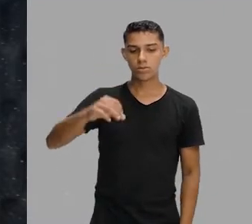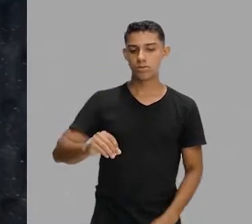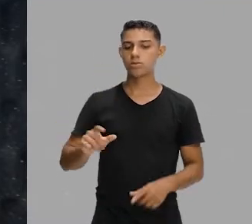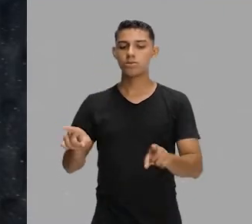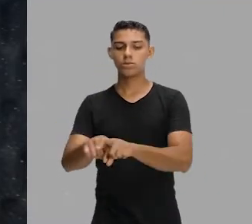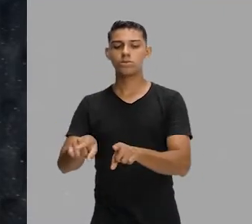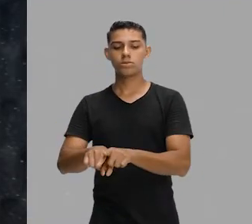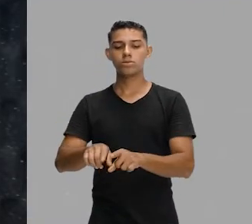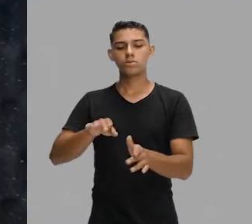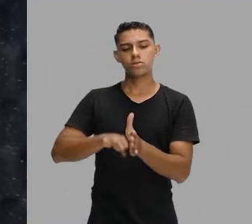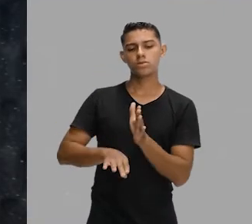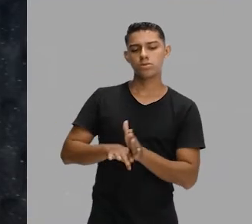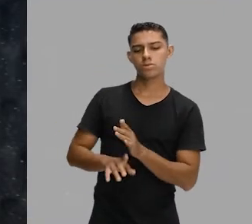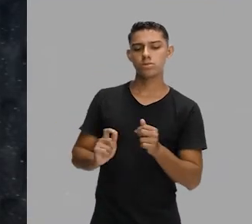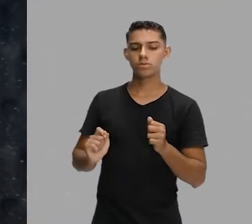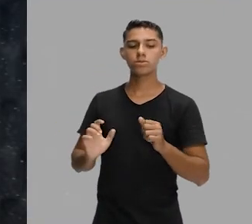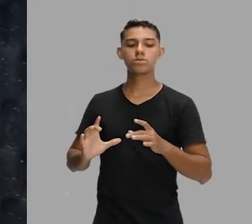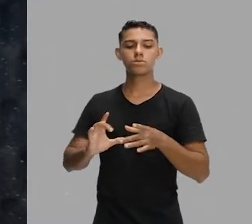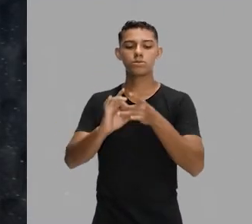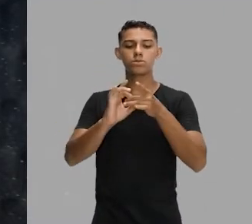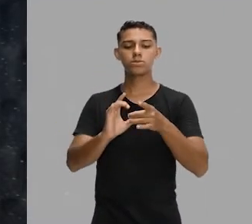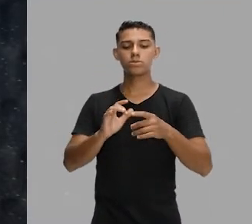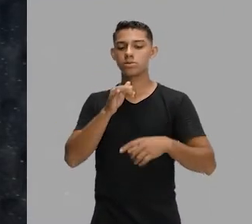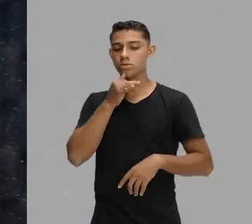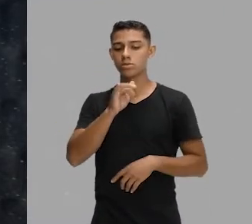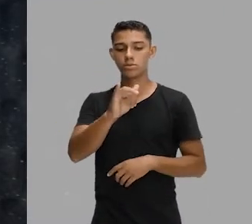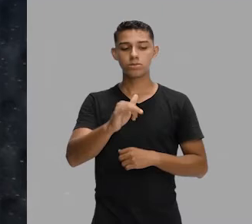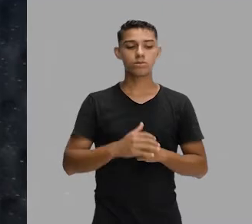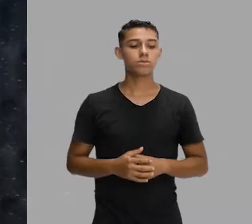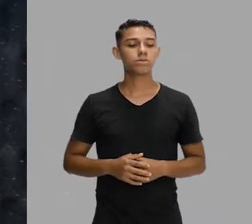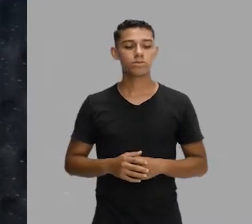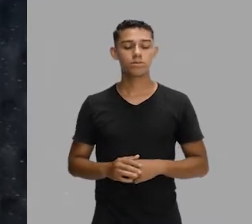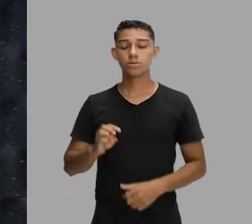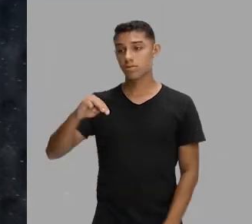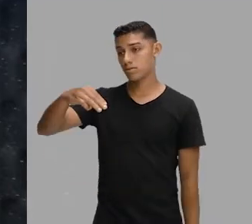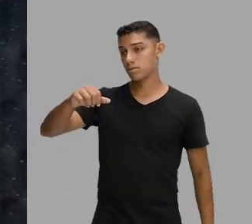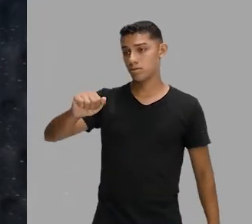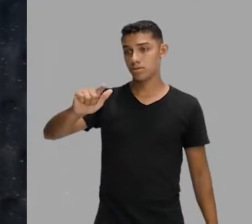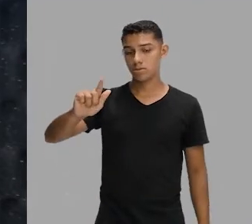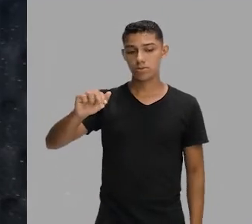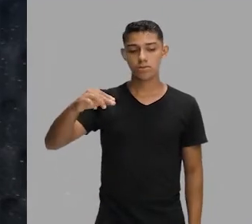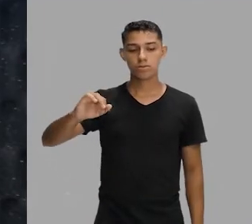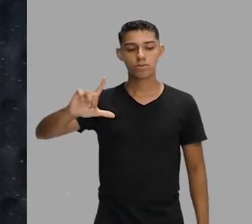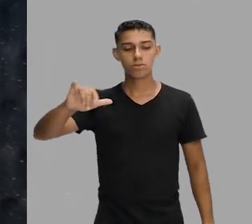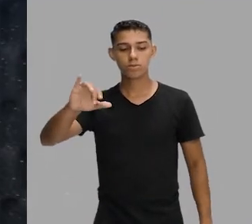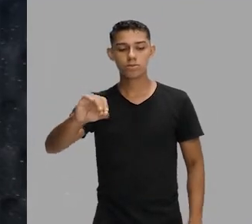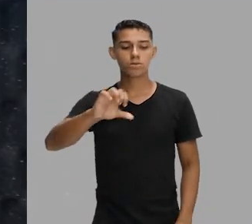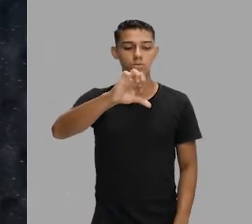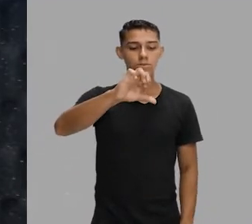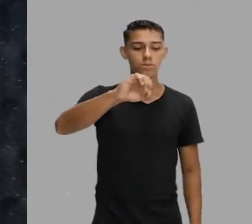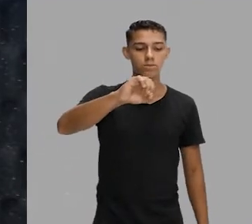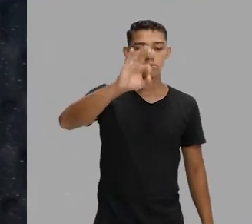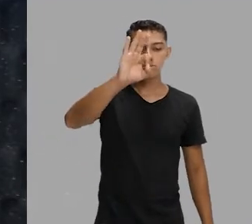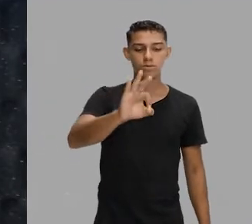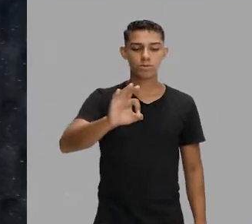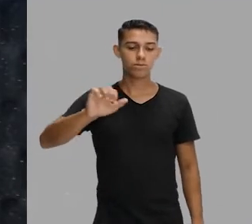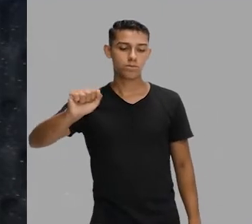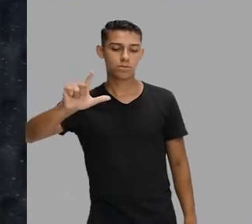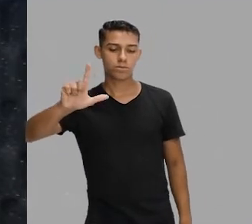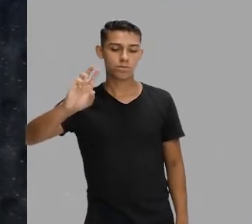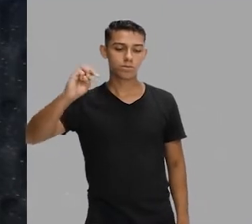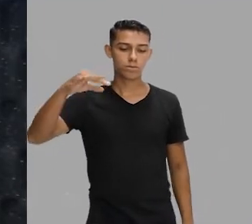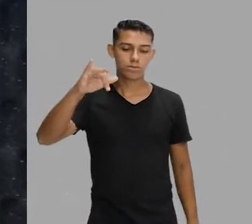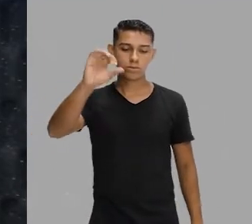contatos elétricos. Magnálio, 90% de alumínio, 10% de magnésio.